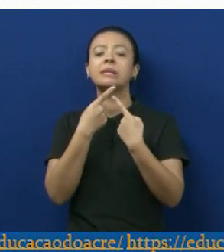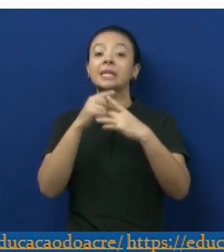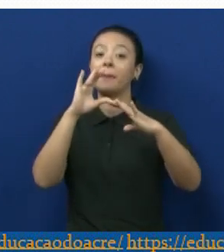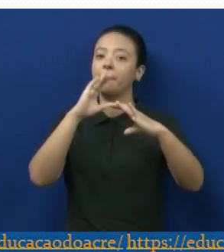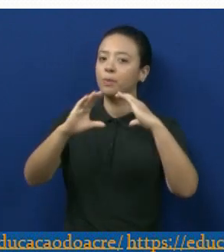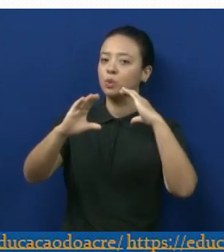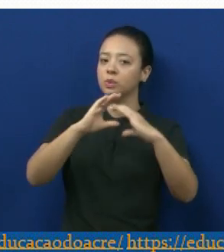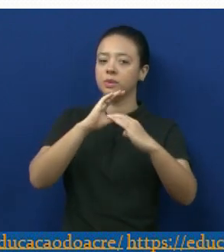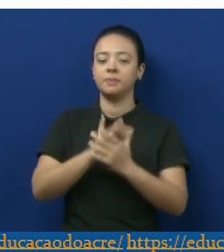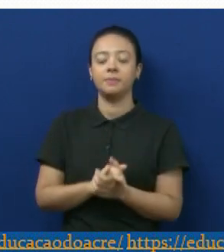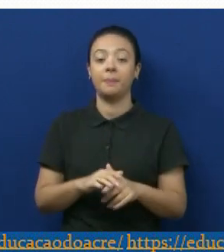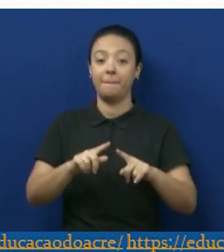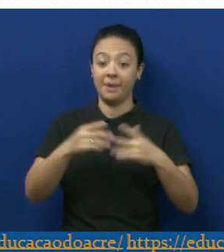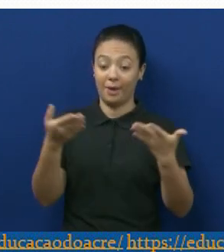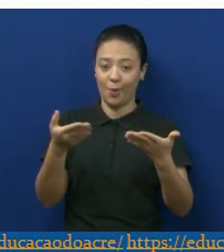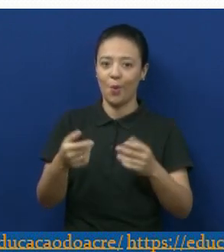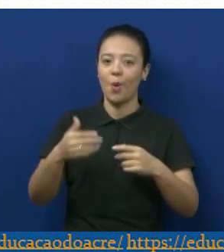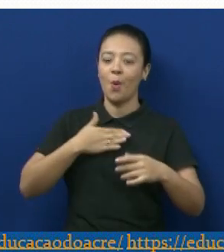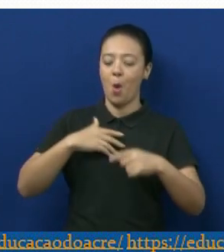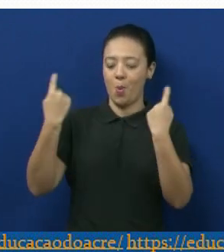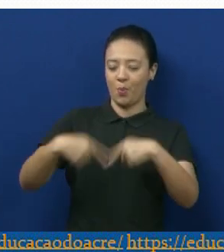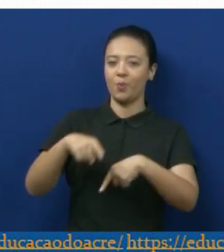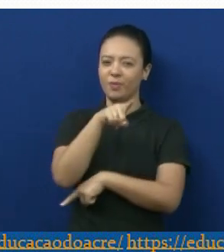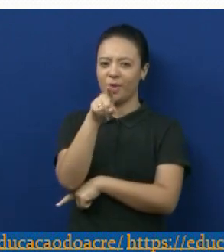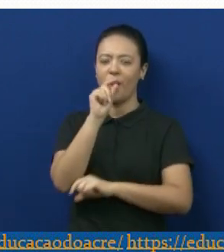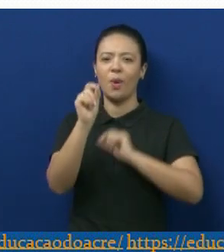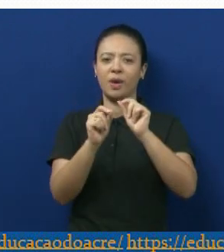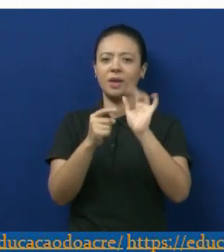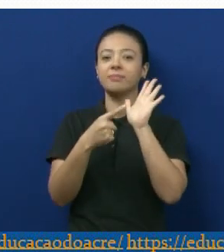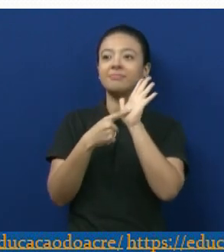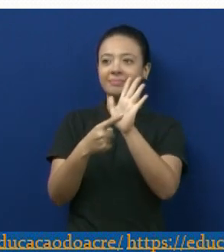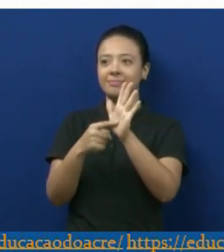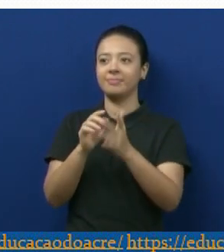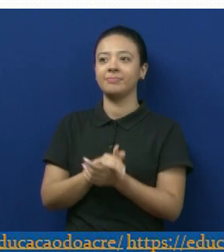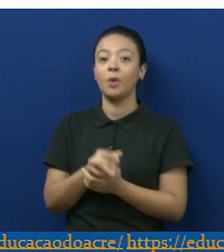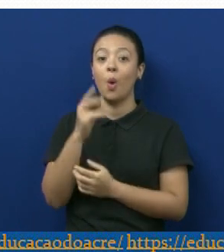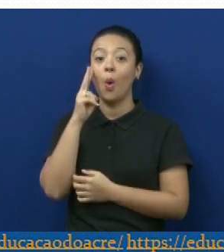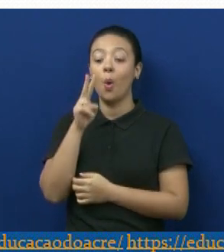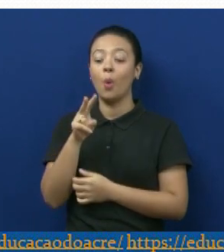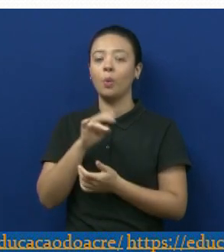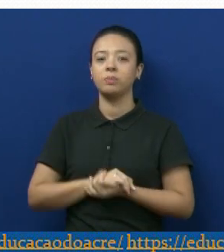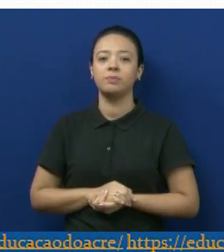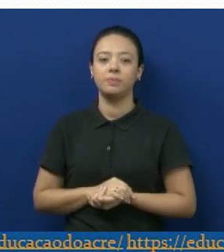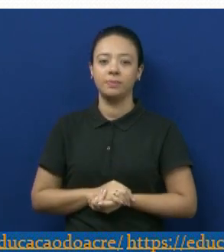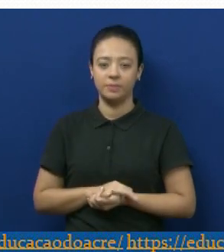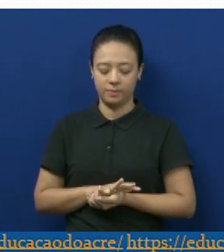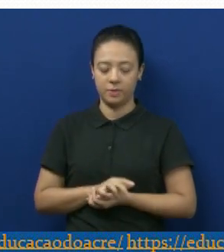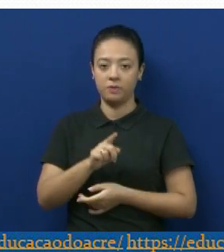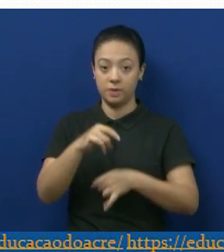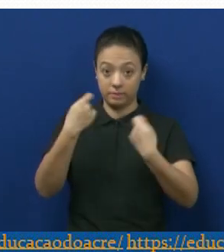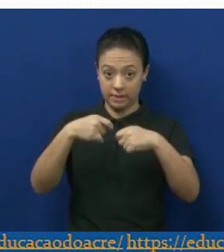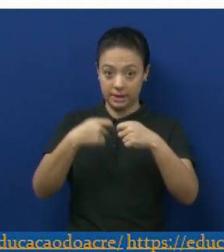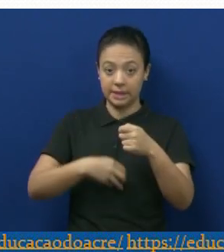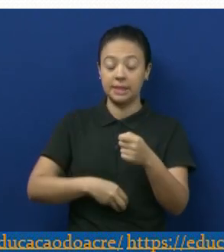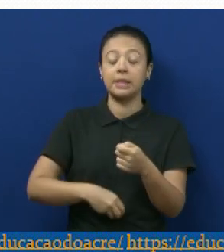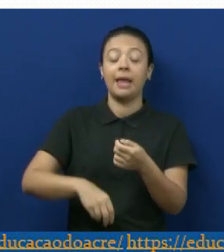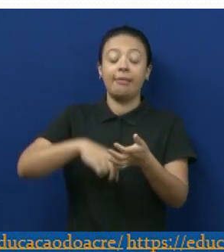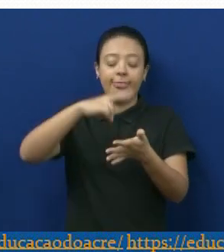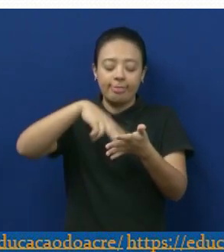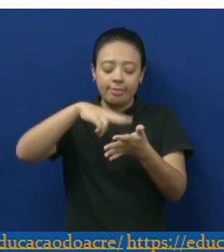é mesmo? Essa é fácil. A próxima figura que eu quero te mostrar é o eufemismo. Eu